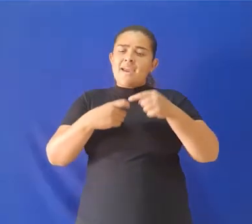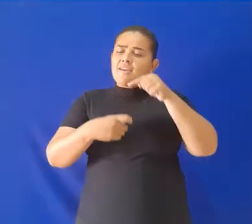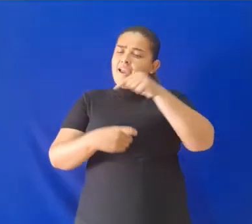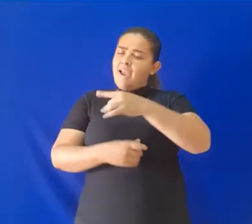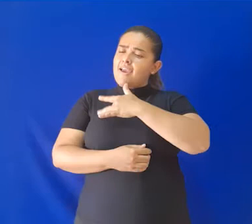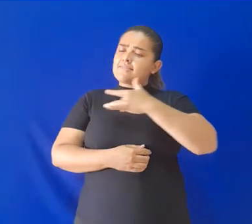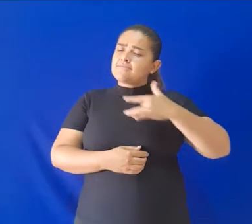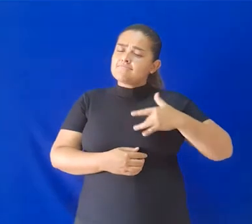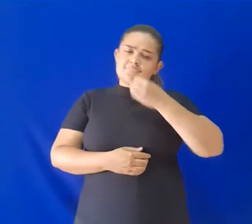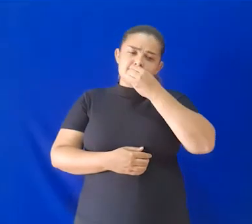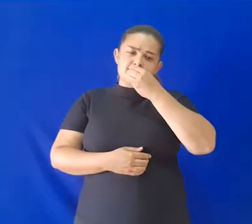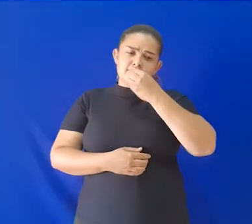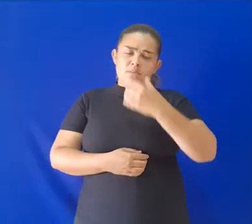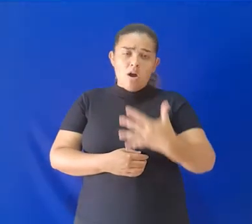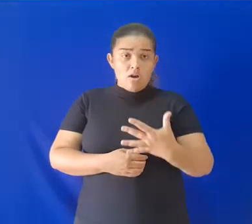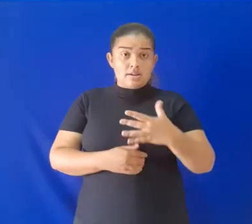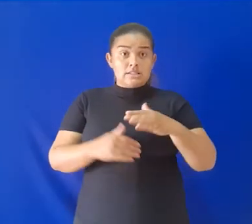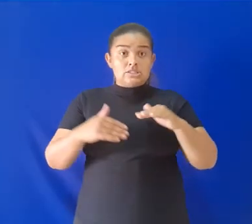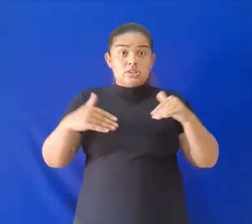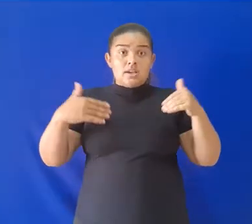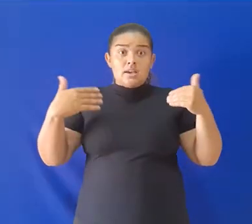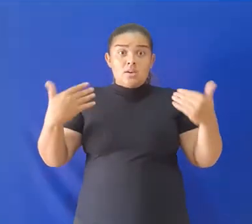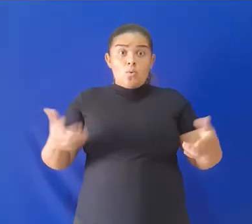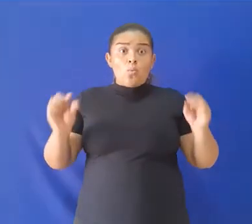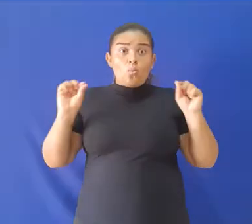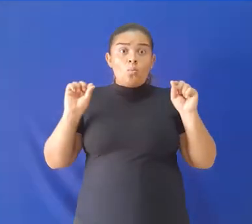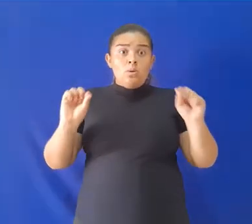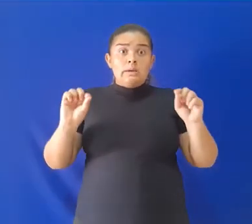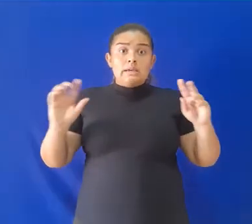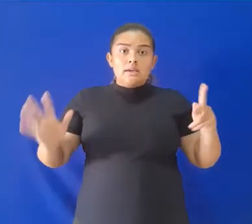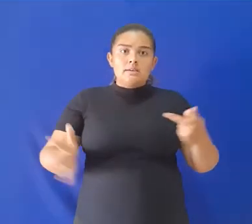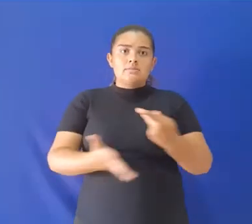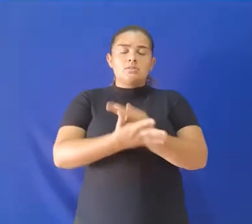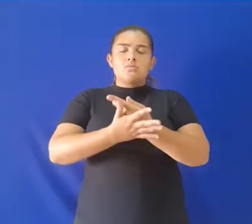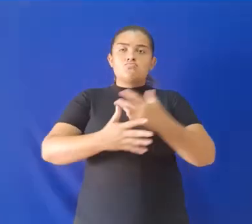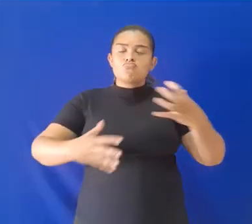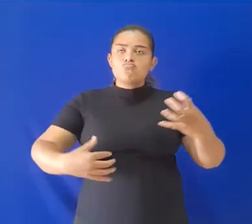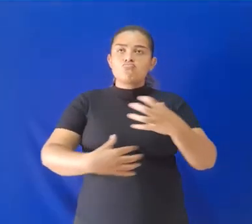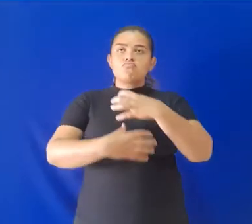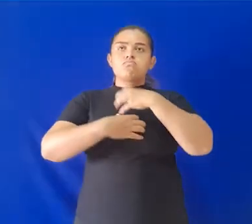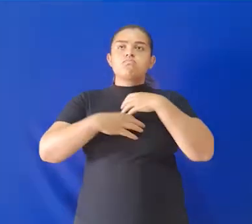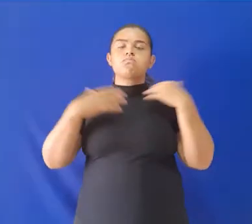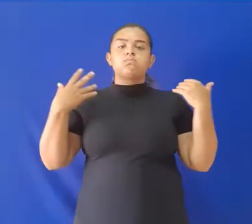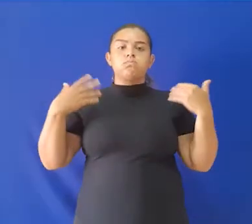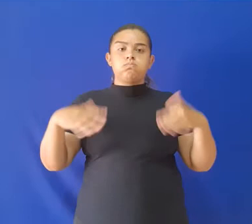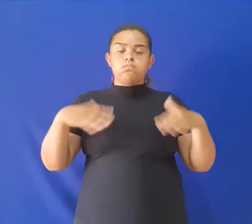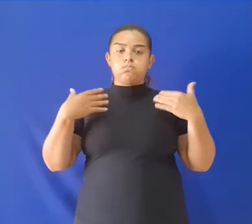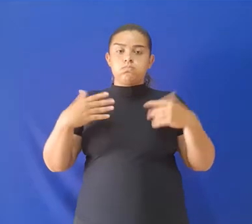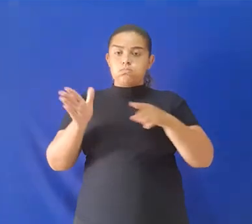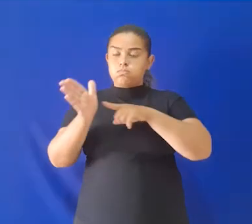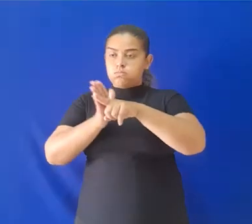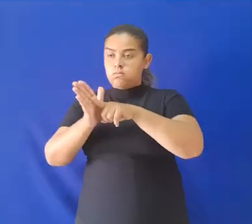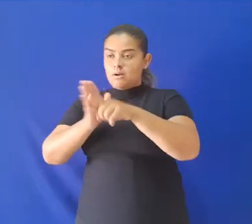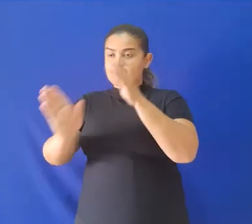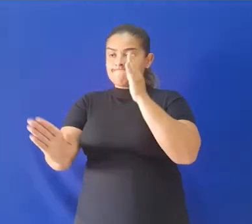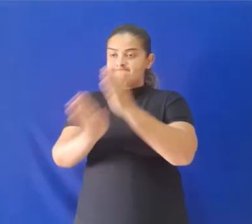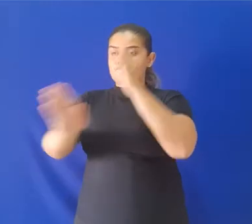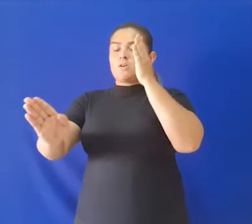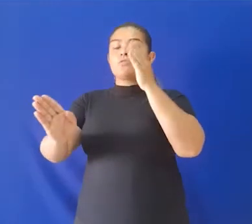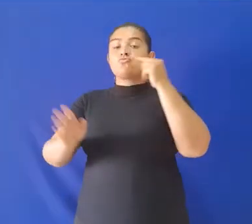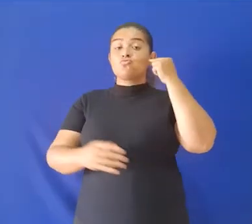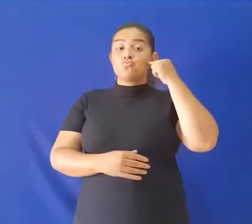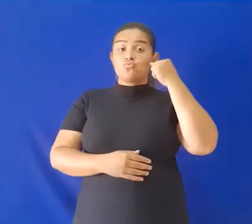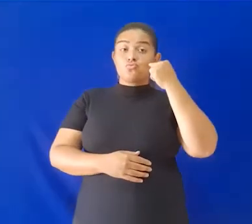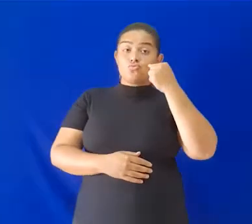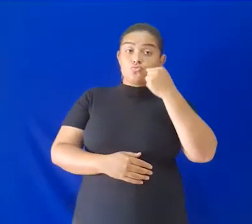aí o ok do médico de que era uma criança saudável, de repente, com a situação do